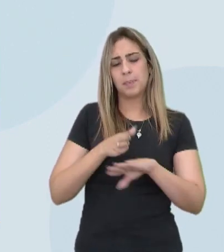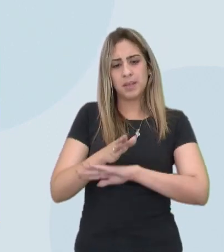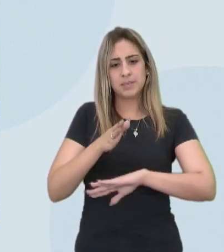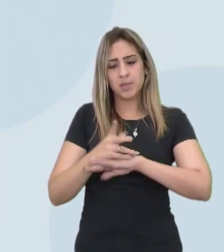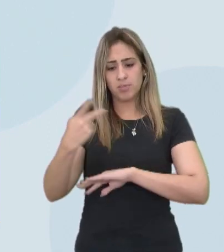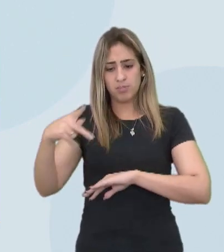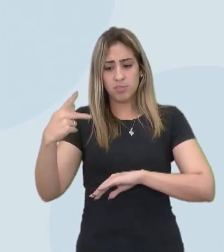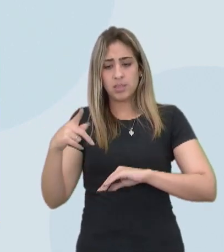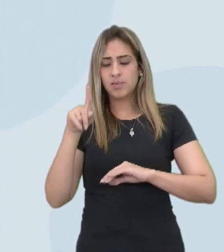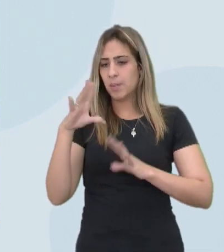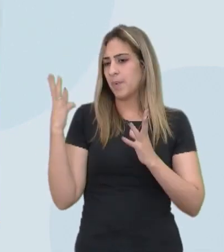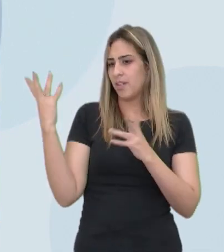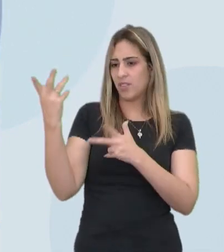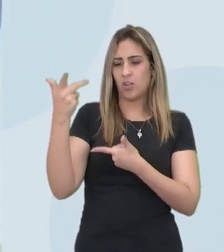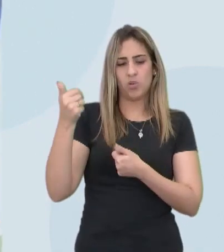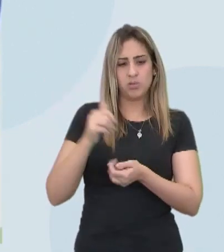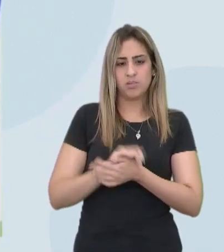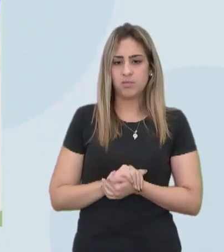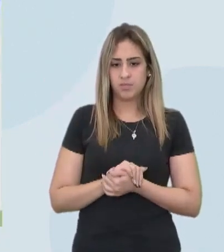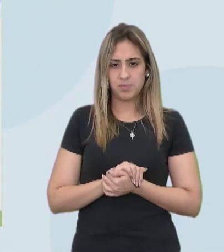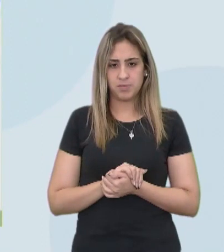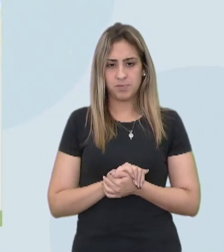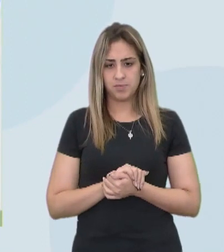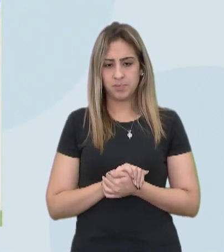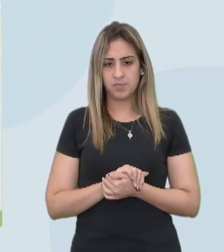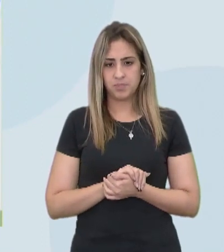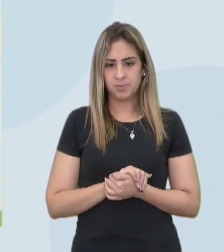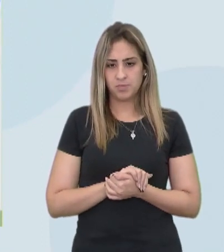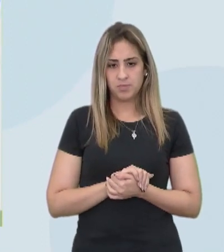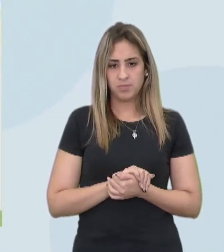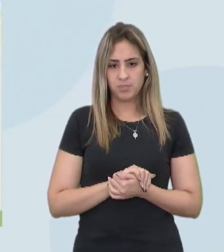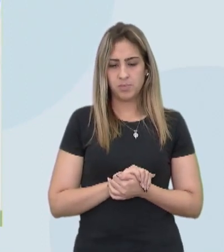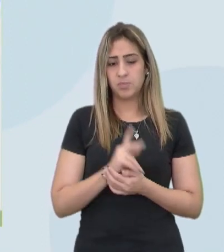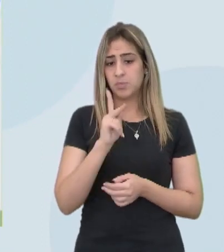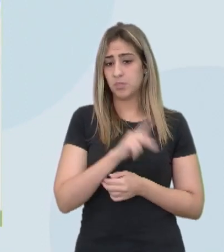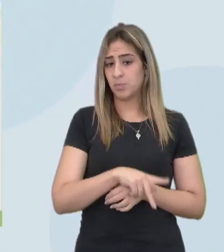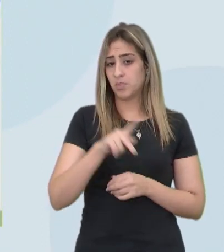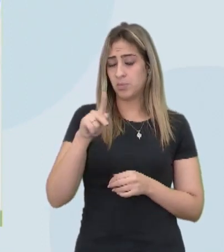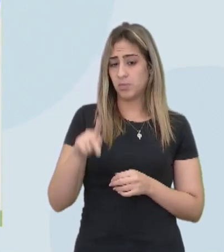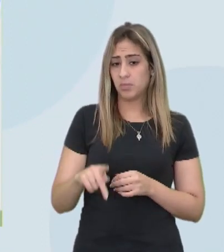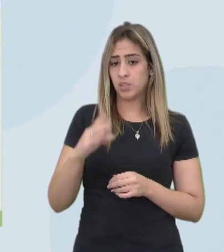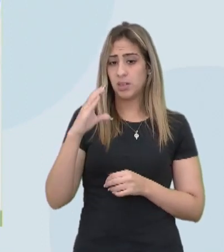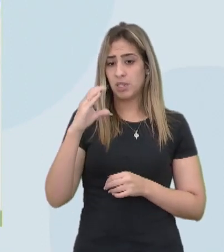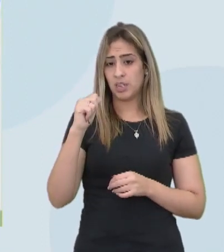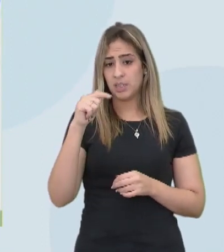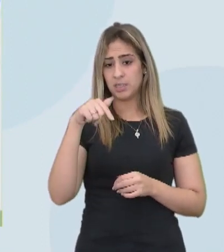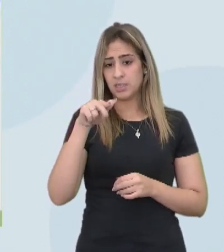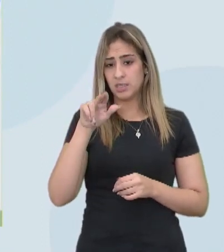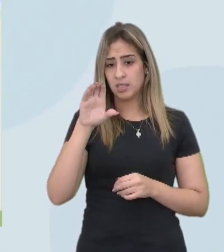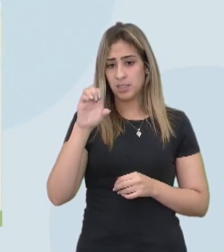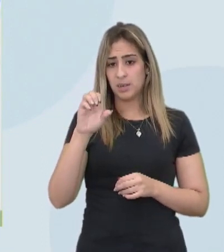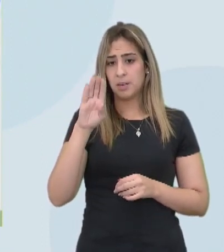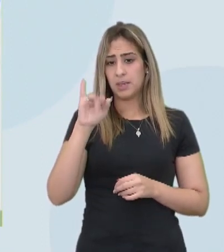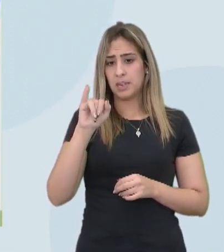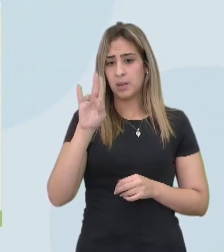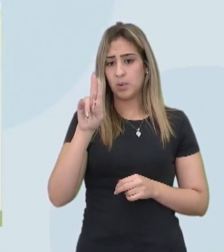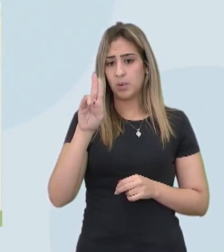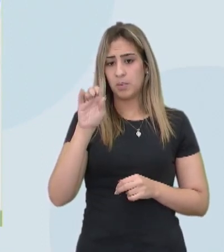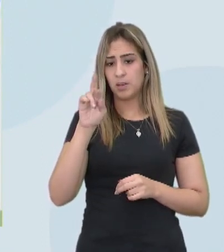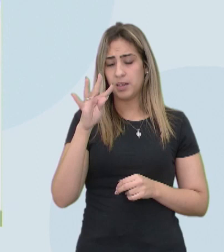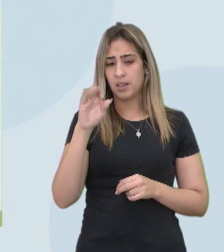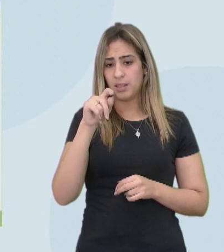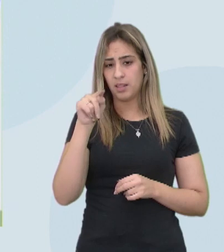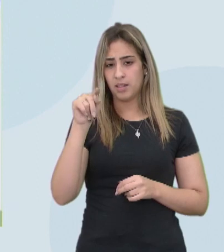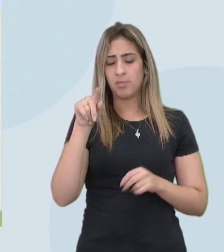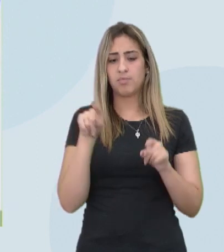participação dele foi sensacional. O professor, o Cacique Biratã, também esteve presente aqui em uma